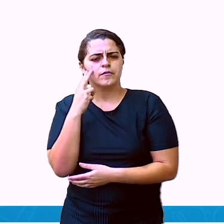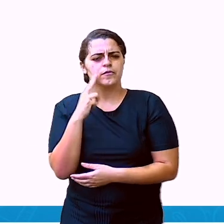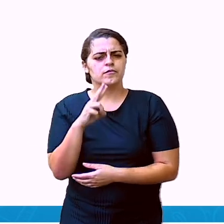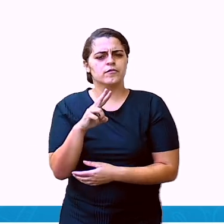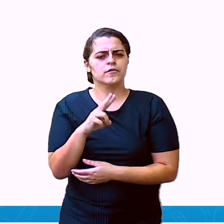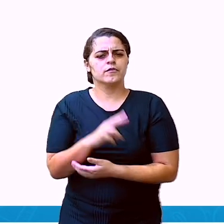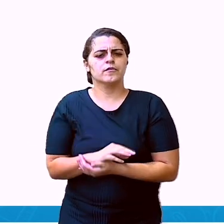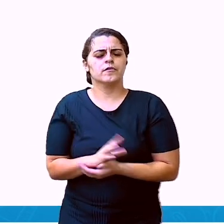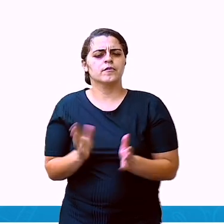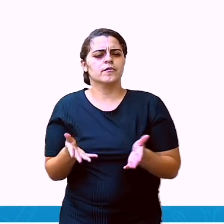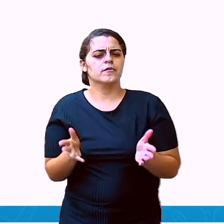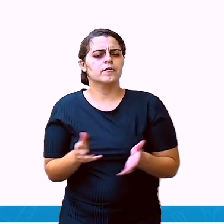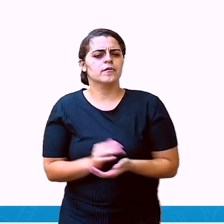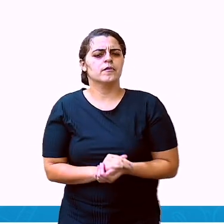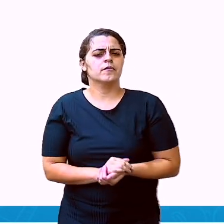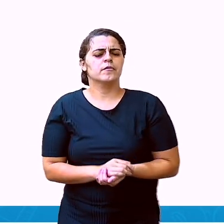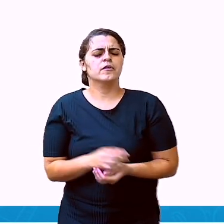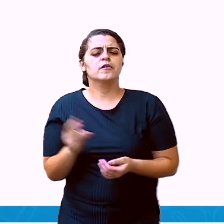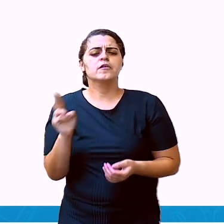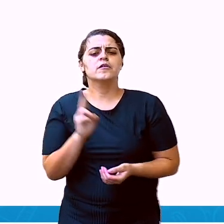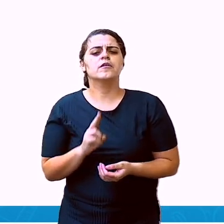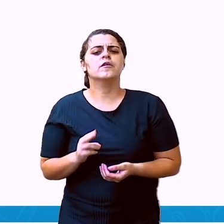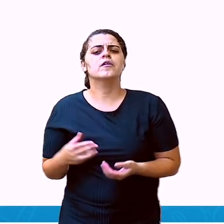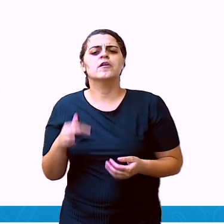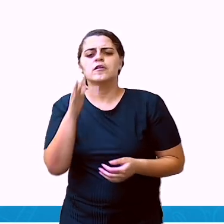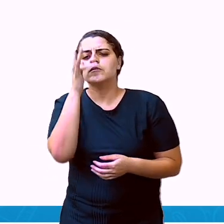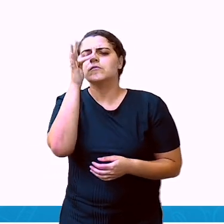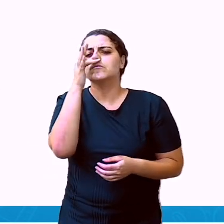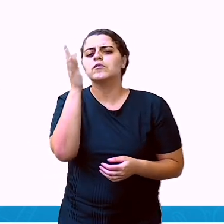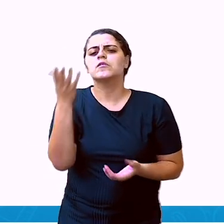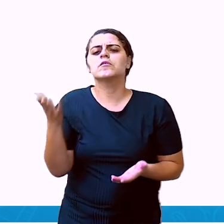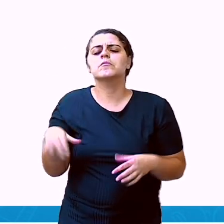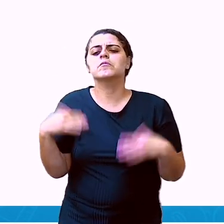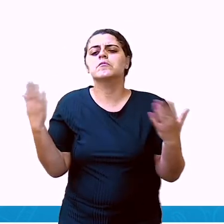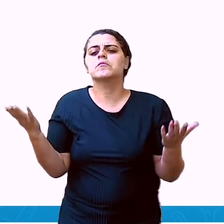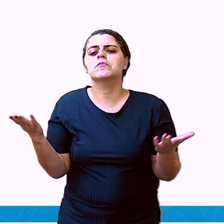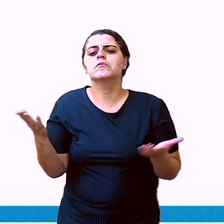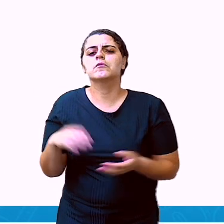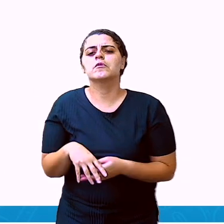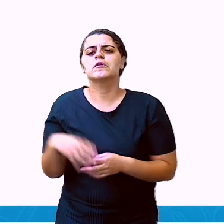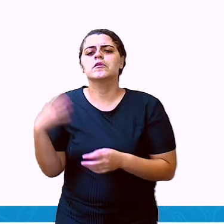Vamos agora ver para que servem as folhas.